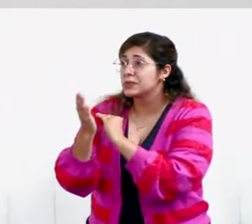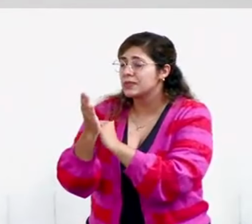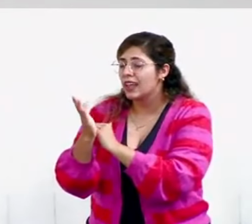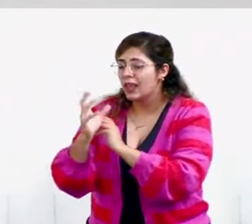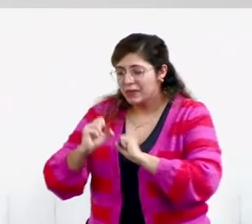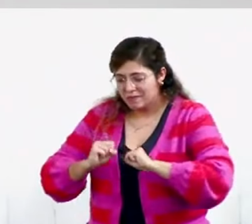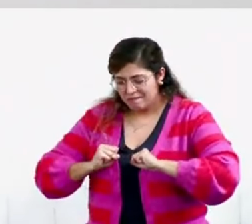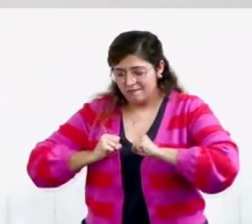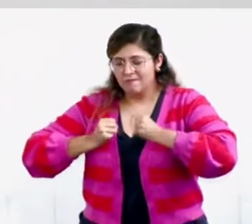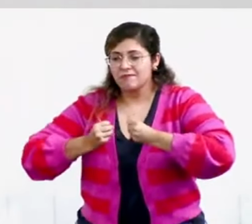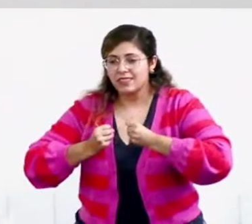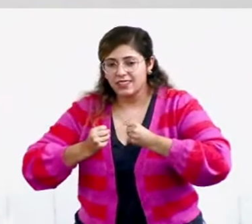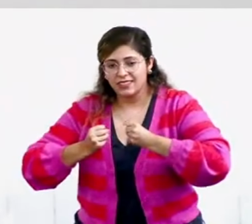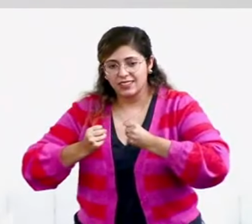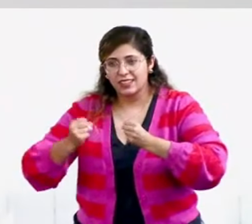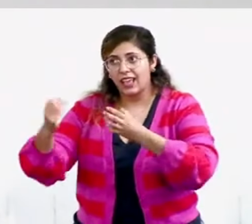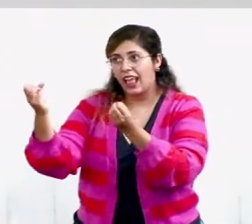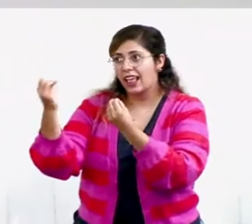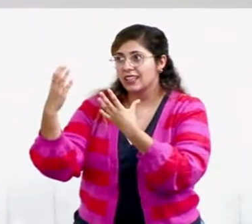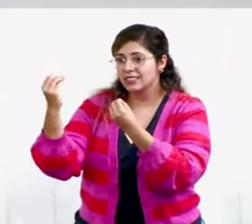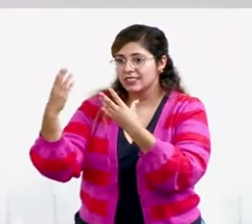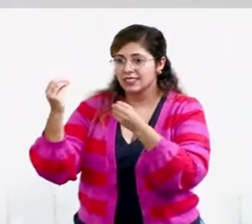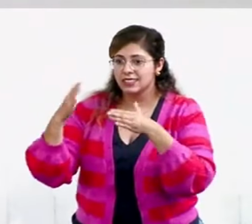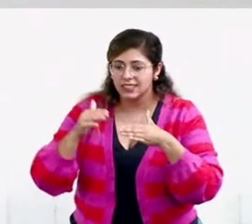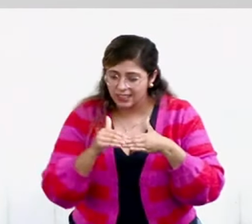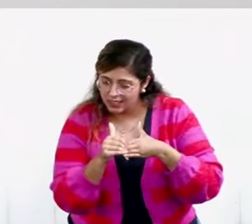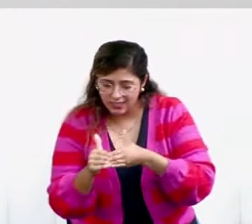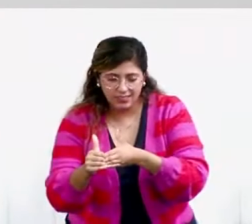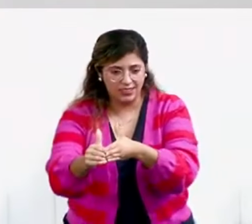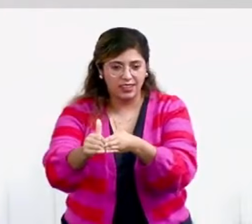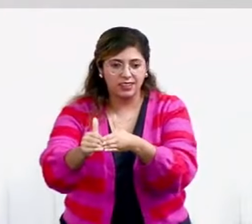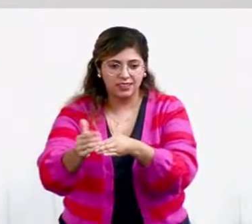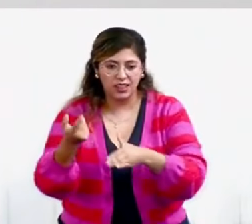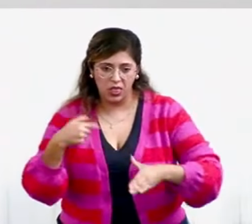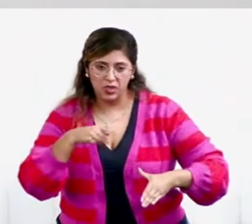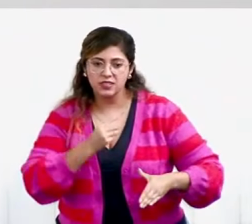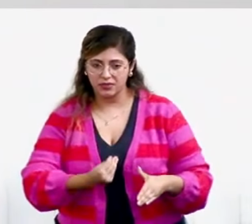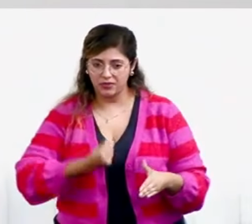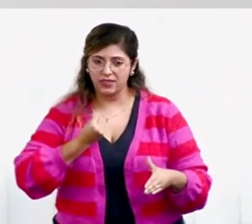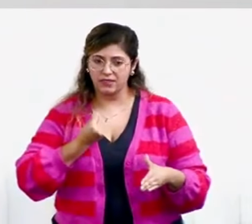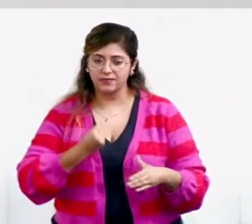aplica a palavra, é ele que nos conduz no caminho.